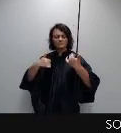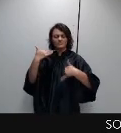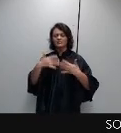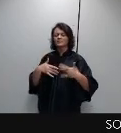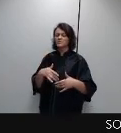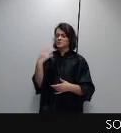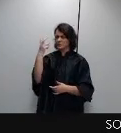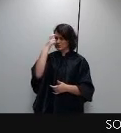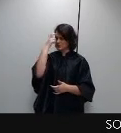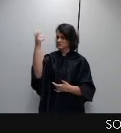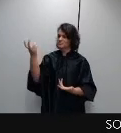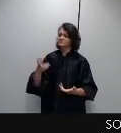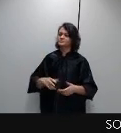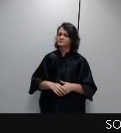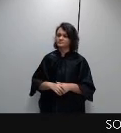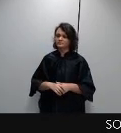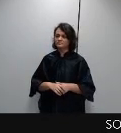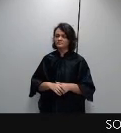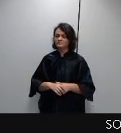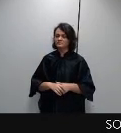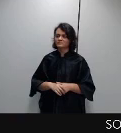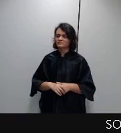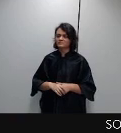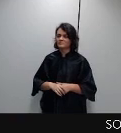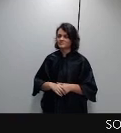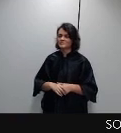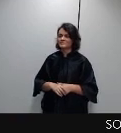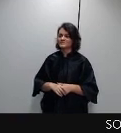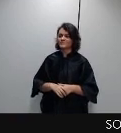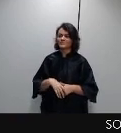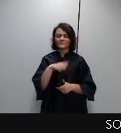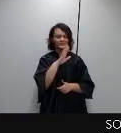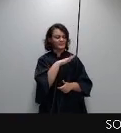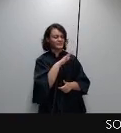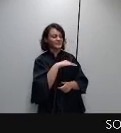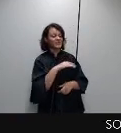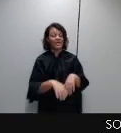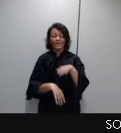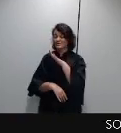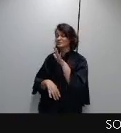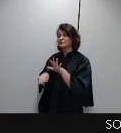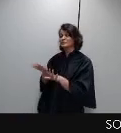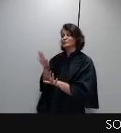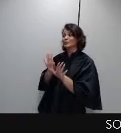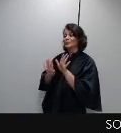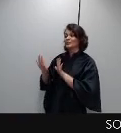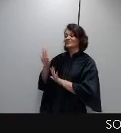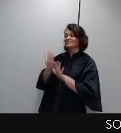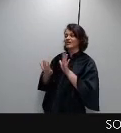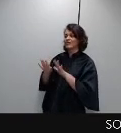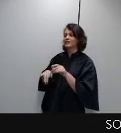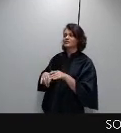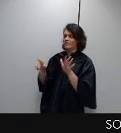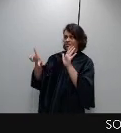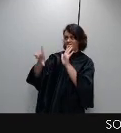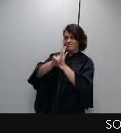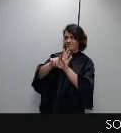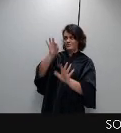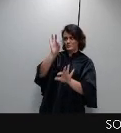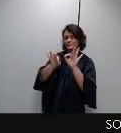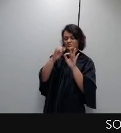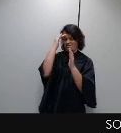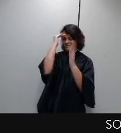fazer eu tenho muito dinheiro está ruim Presidente não vai ter muito cuidado com a jurisprudência da casa É eu sei